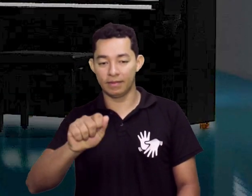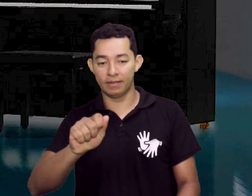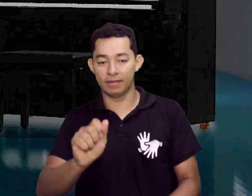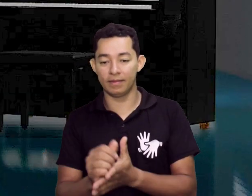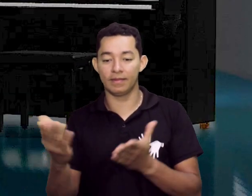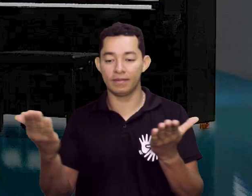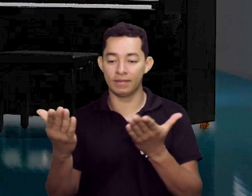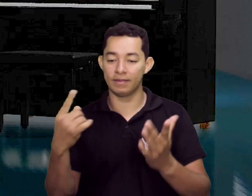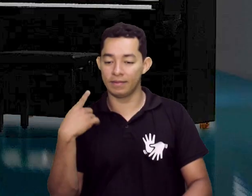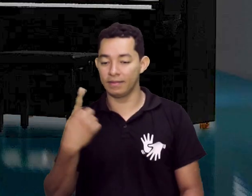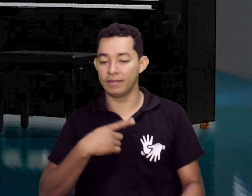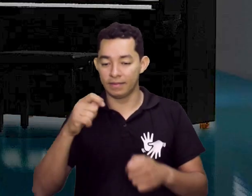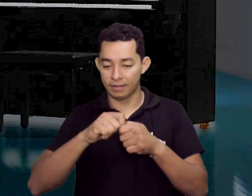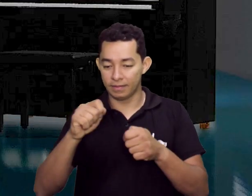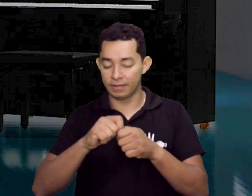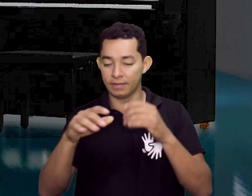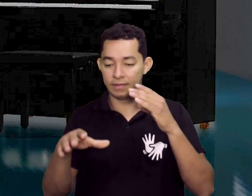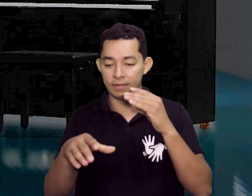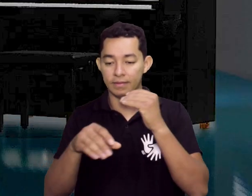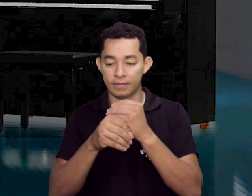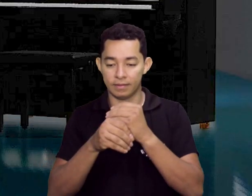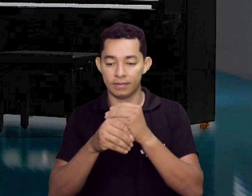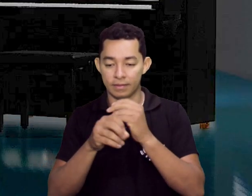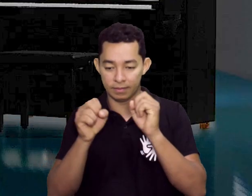gente vai para a nossa revisão.